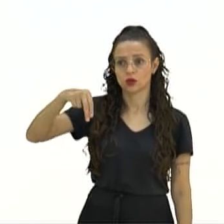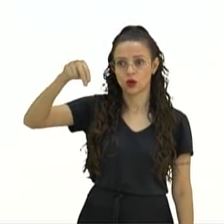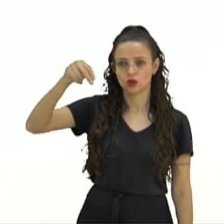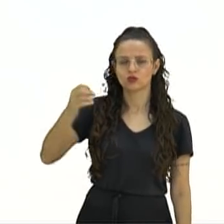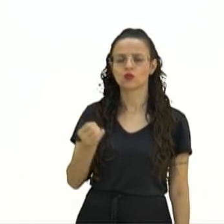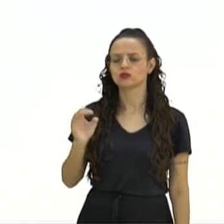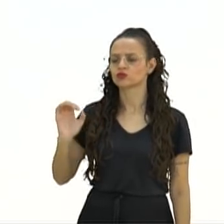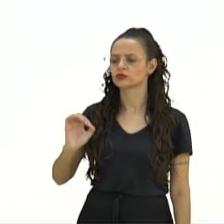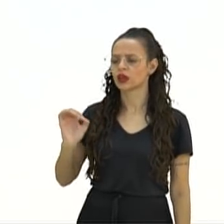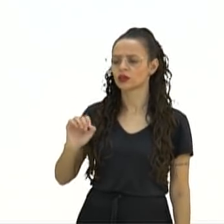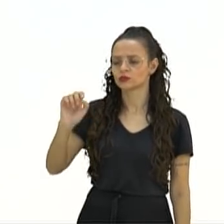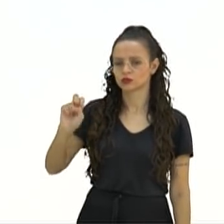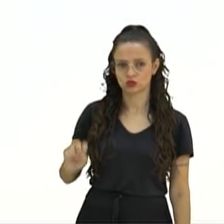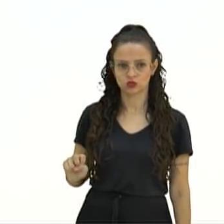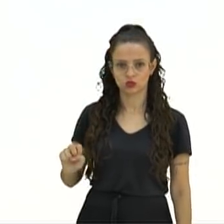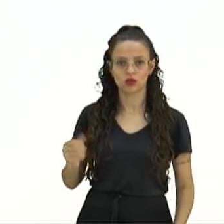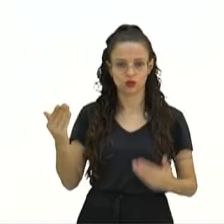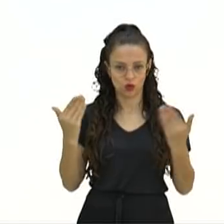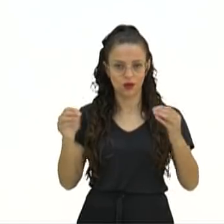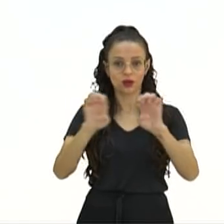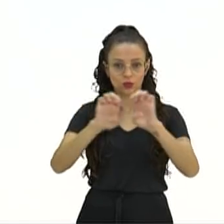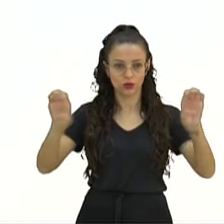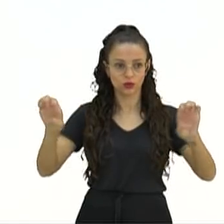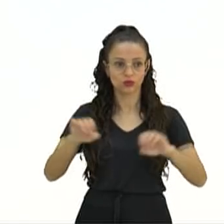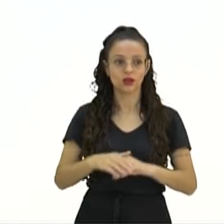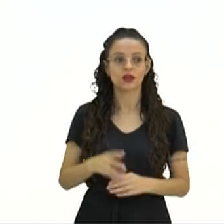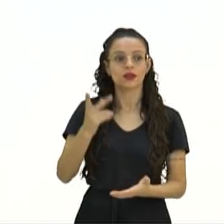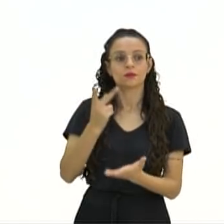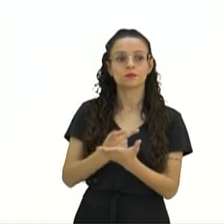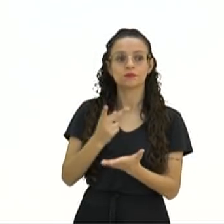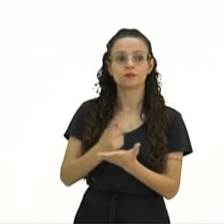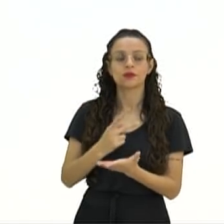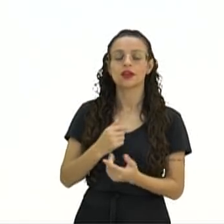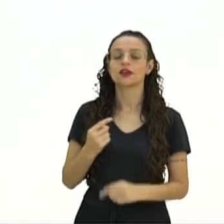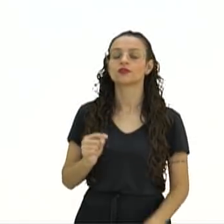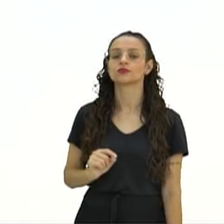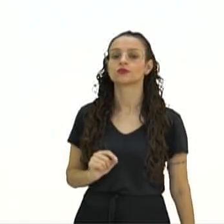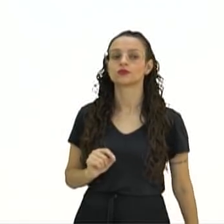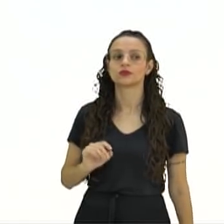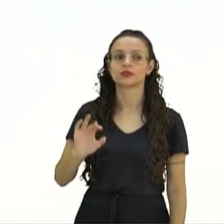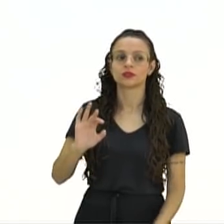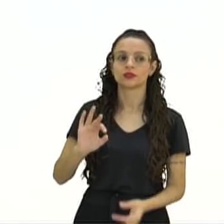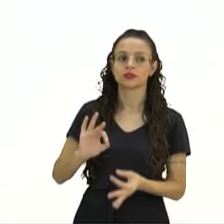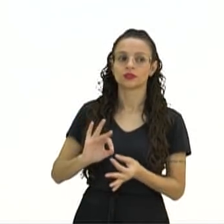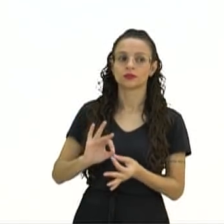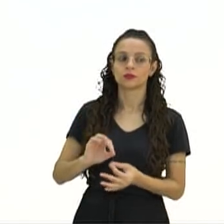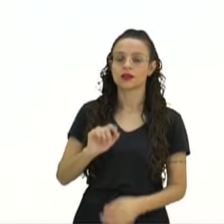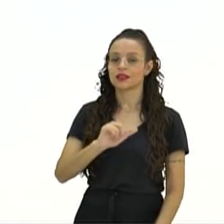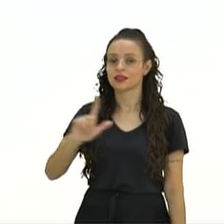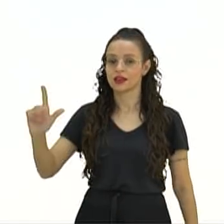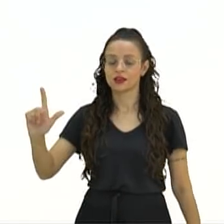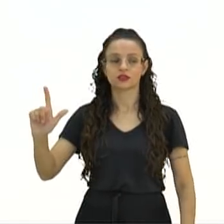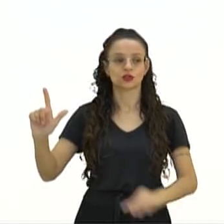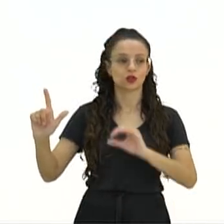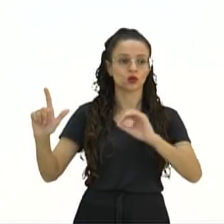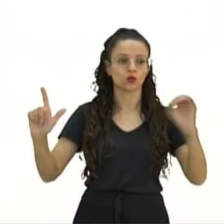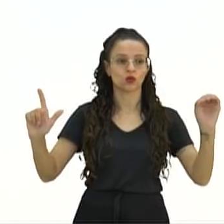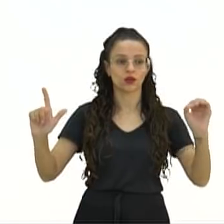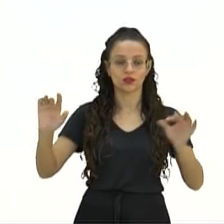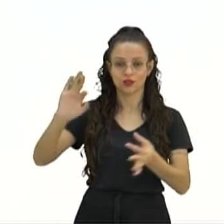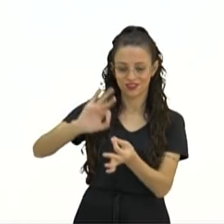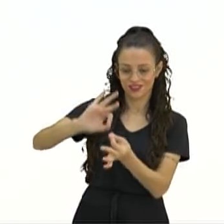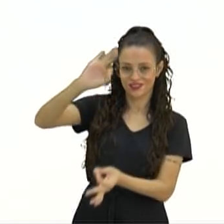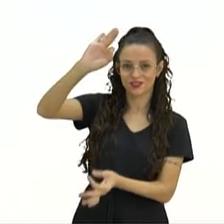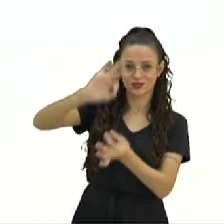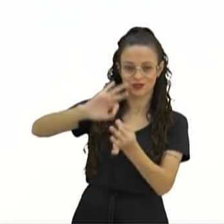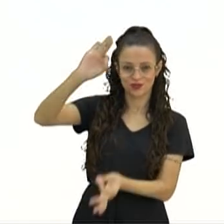o sul em relação à linha do Equador. E esse mesmo ponto está para leste ou para oeste do